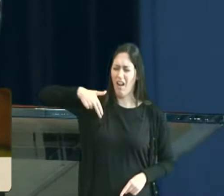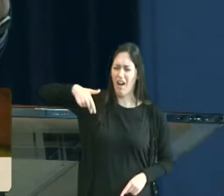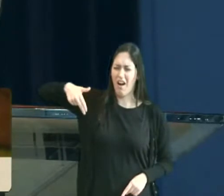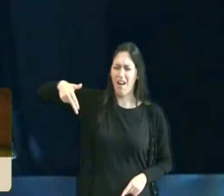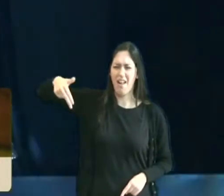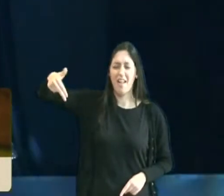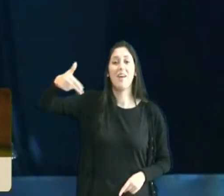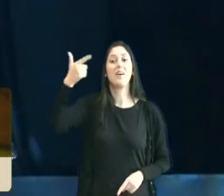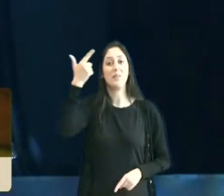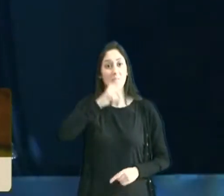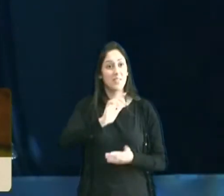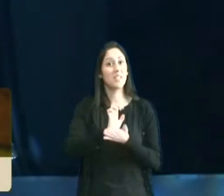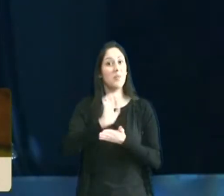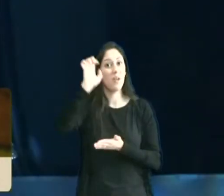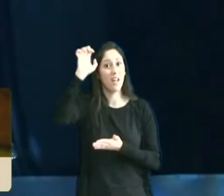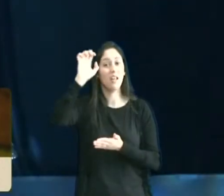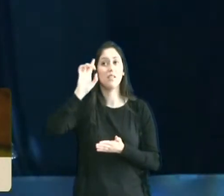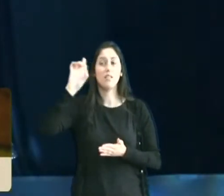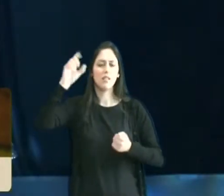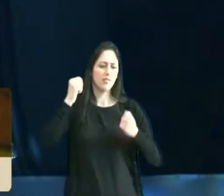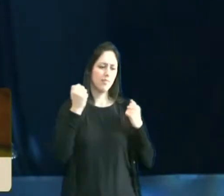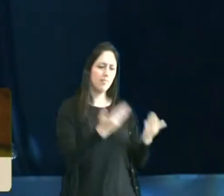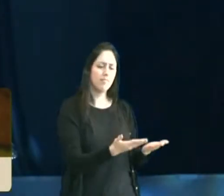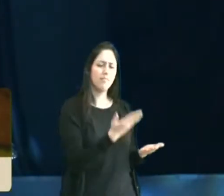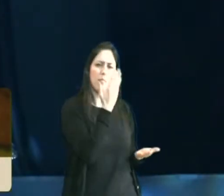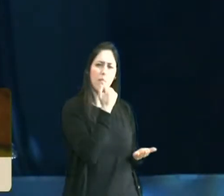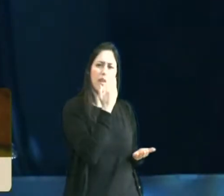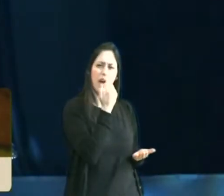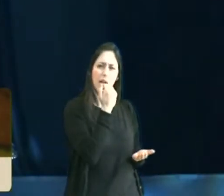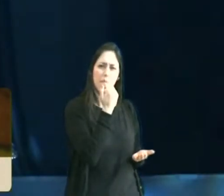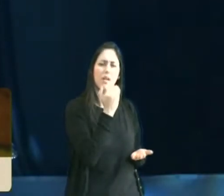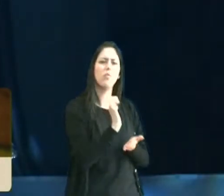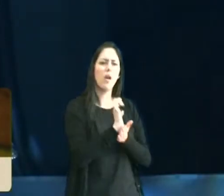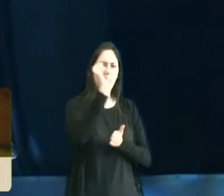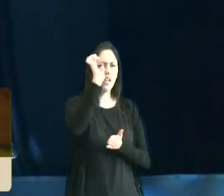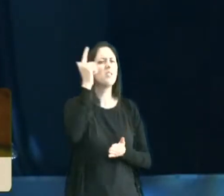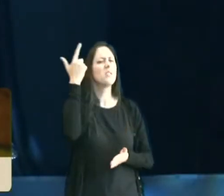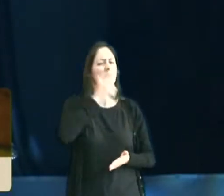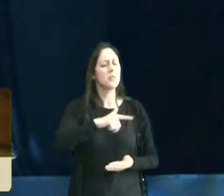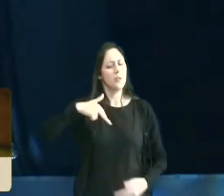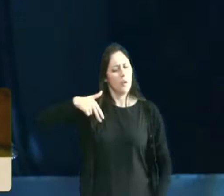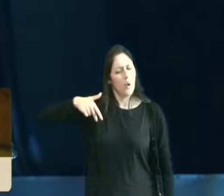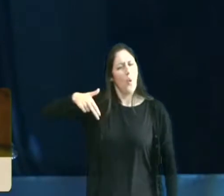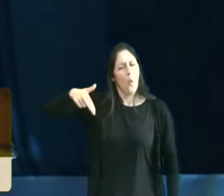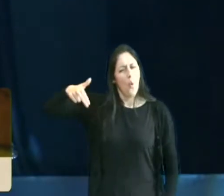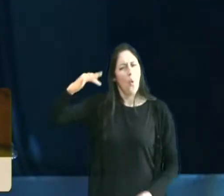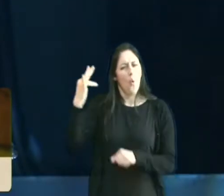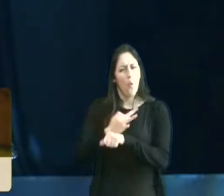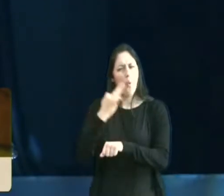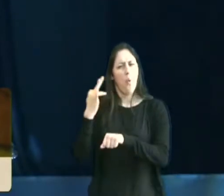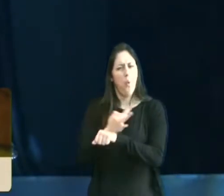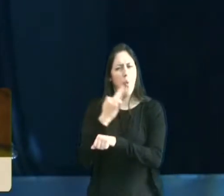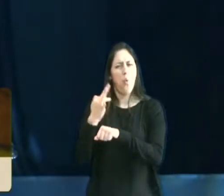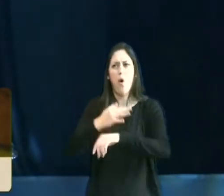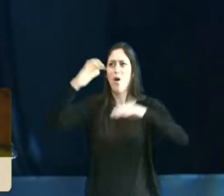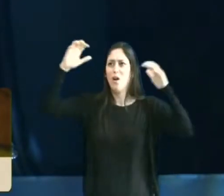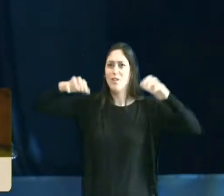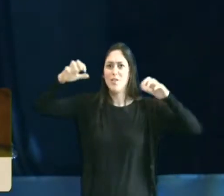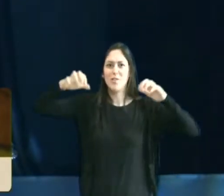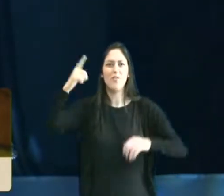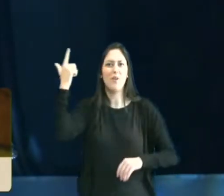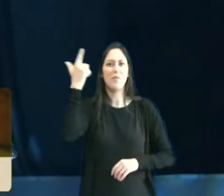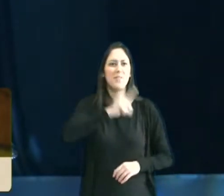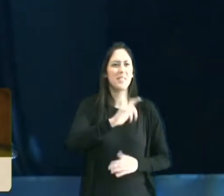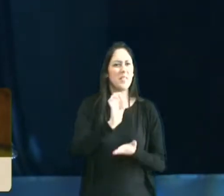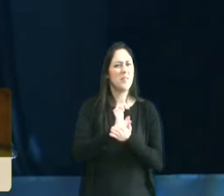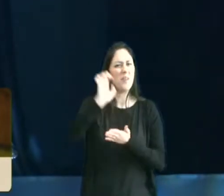um alimento que o fez continuar andando. E depois, quando a chuva veio, a bênção chegou, ele corre mais